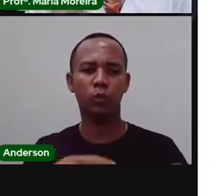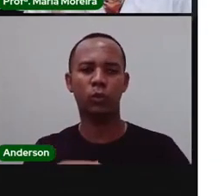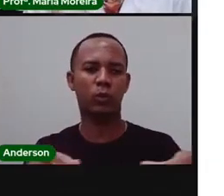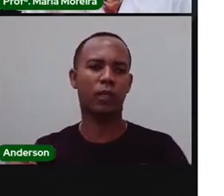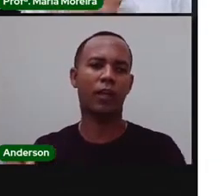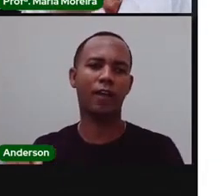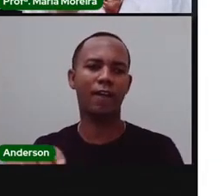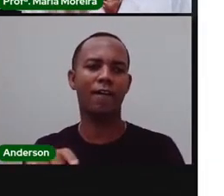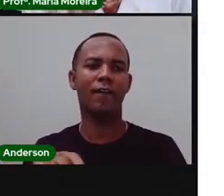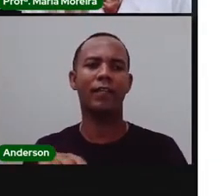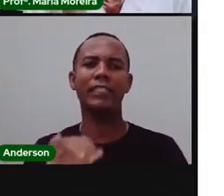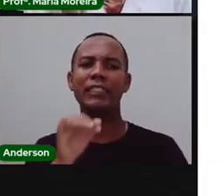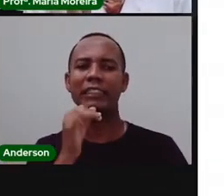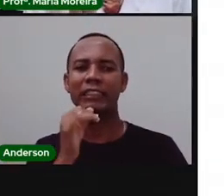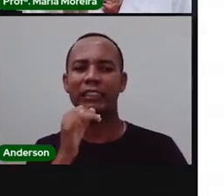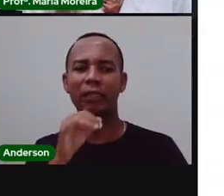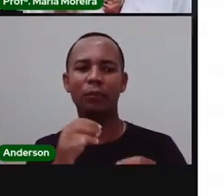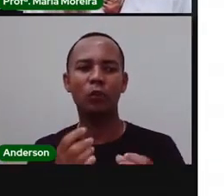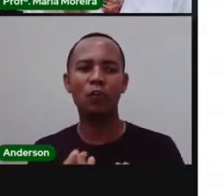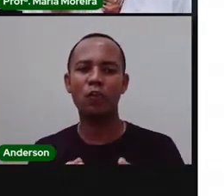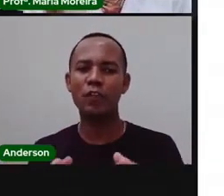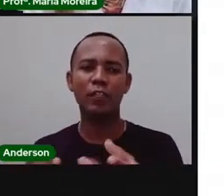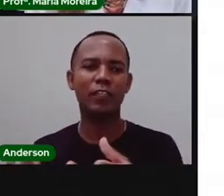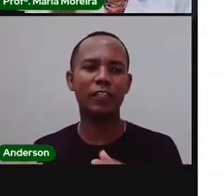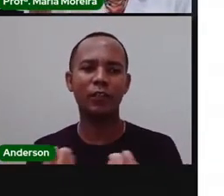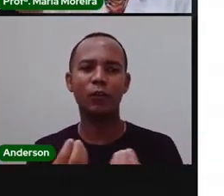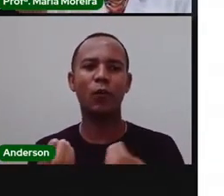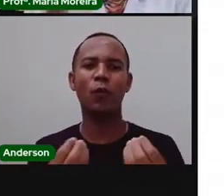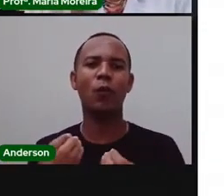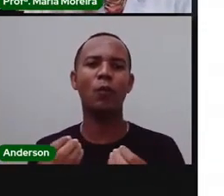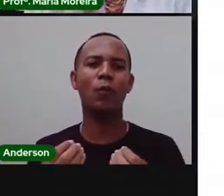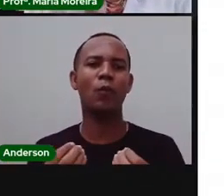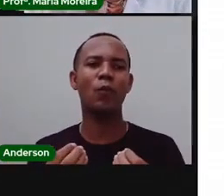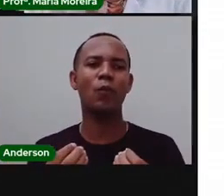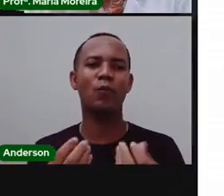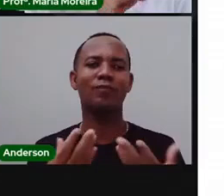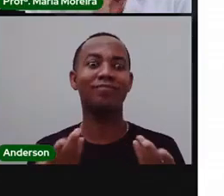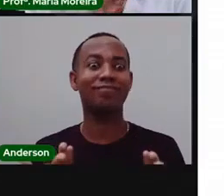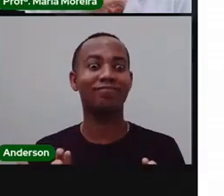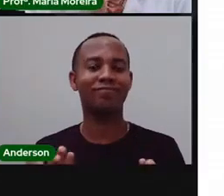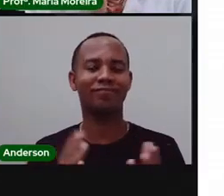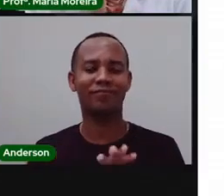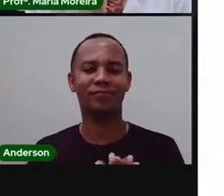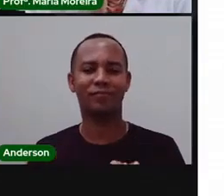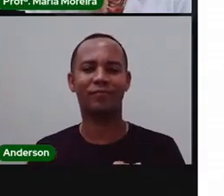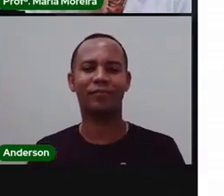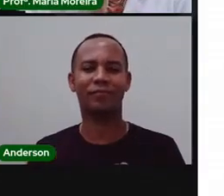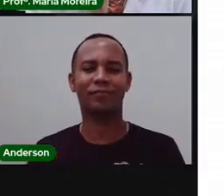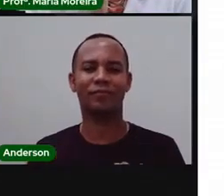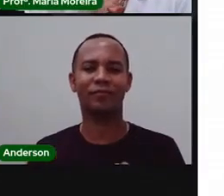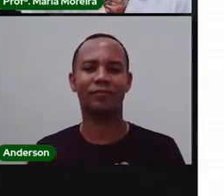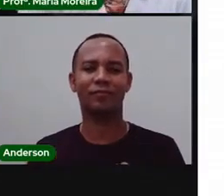que ela fala? Olha, feira de farinha, feira de feijão, por que será que ela fala sobre isso? A Pró canta mal,